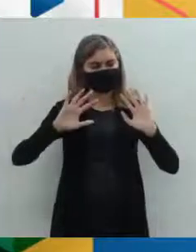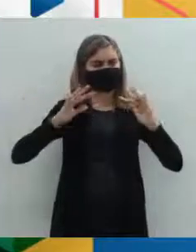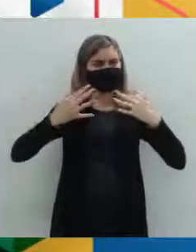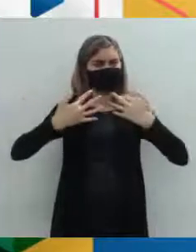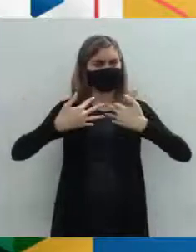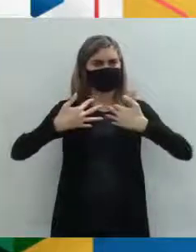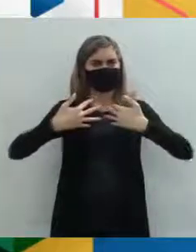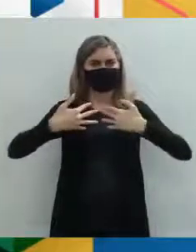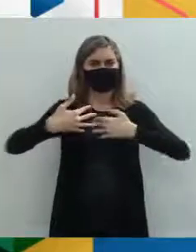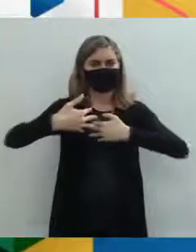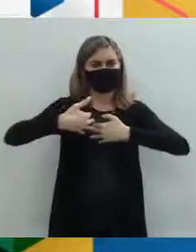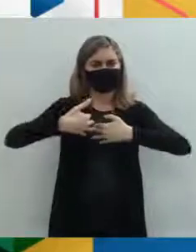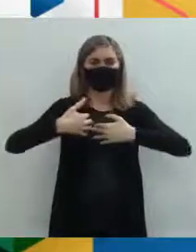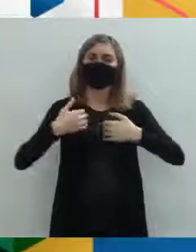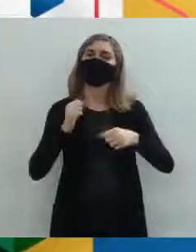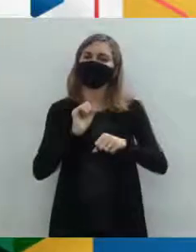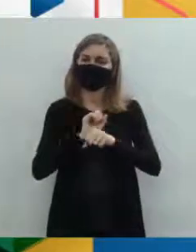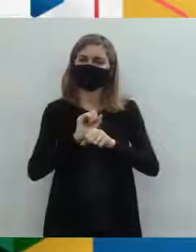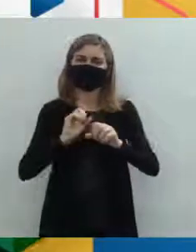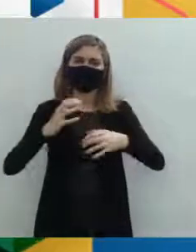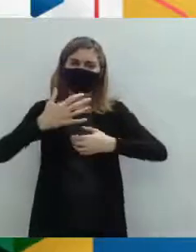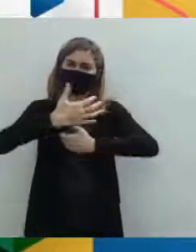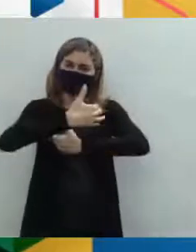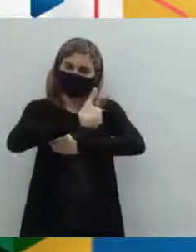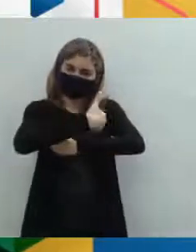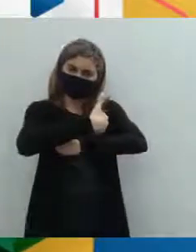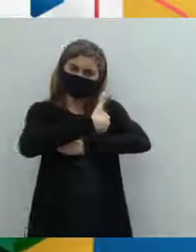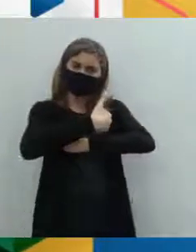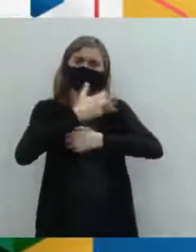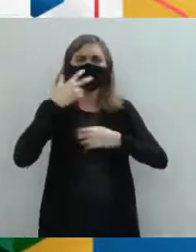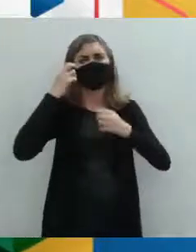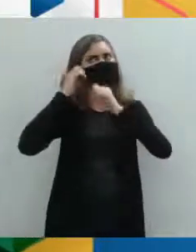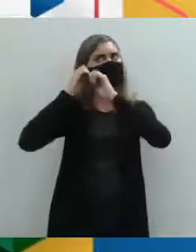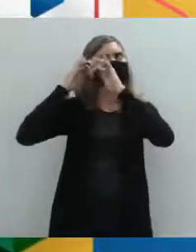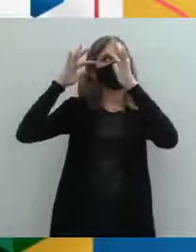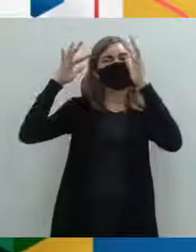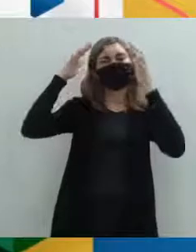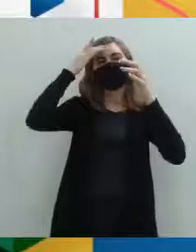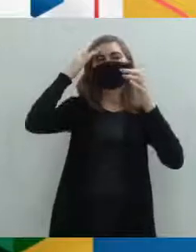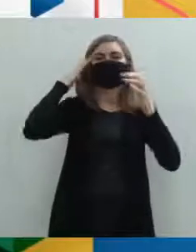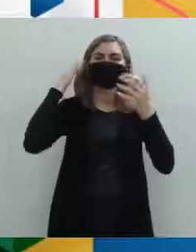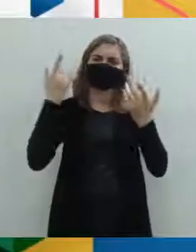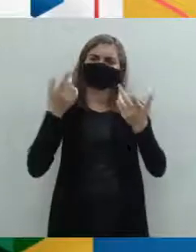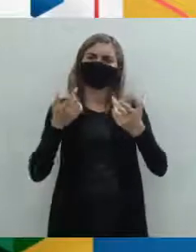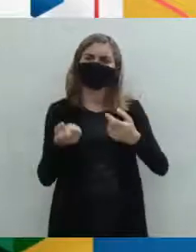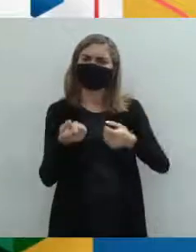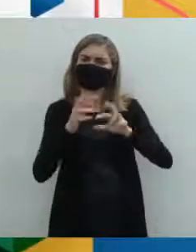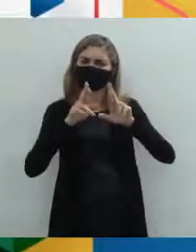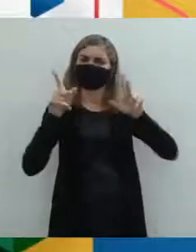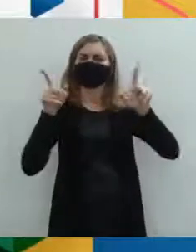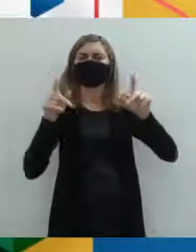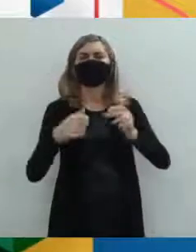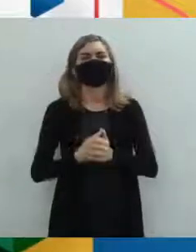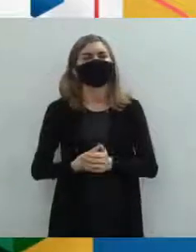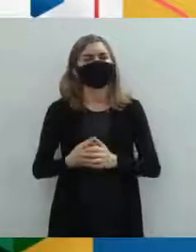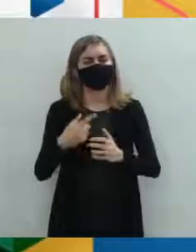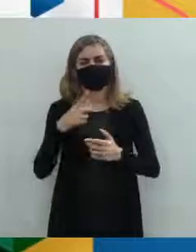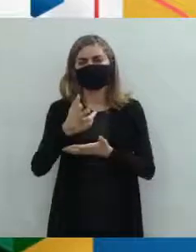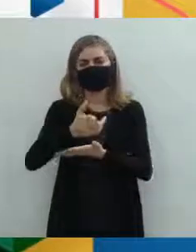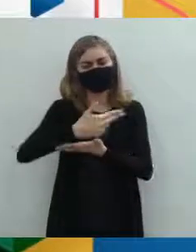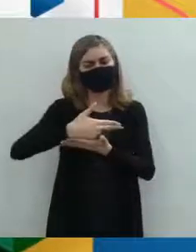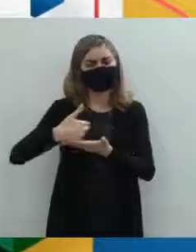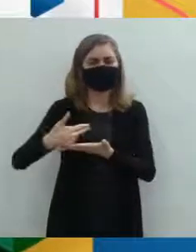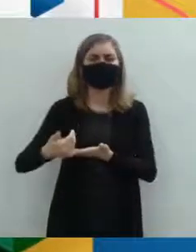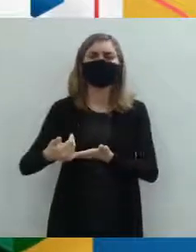E no ato paradoxal, ou seja, algo que inimaginável, algo meio sinistro assim, de desenhar